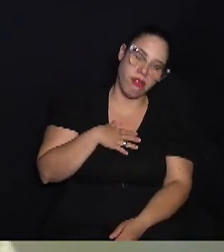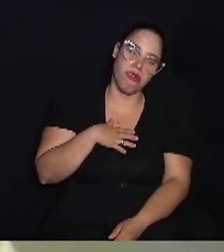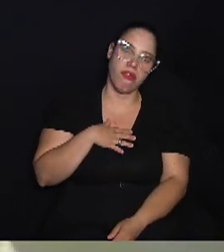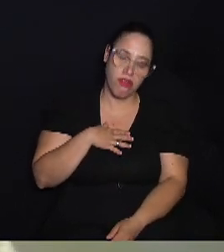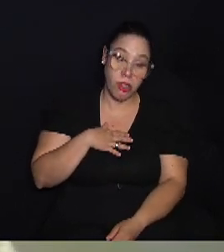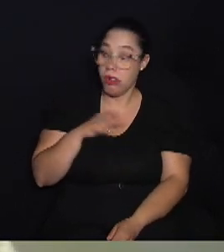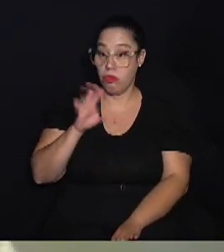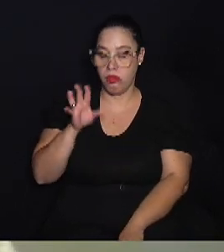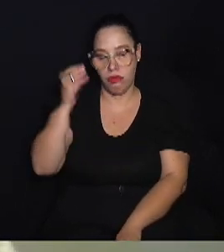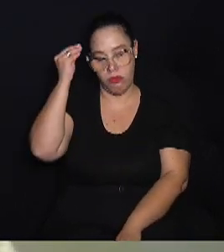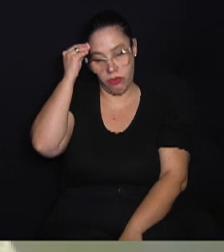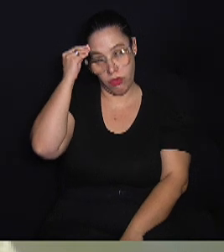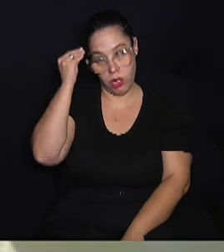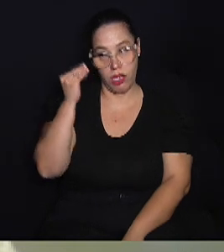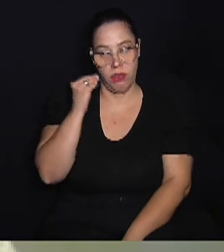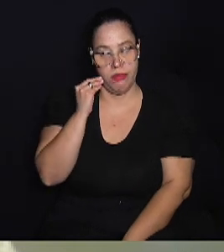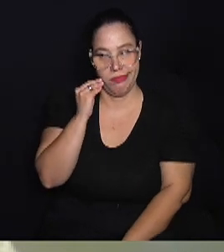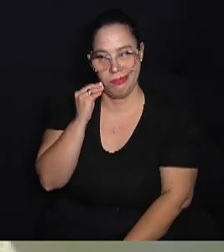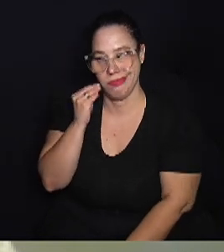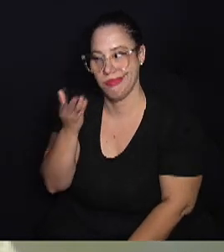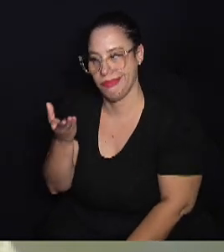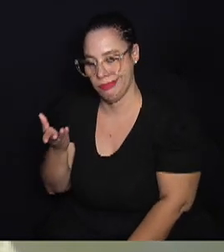de memória.